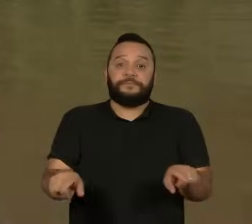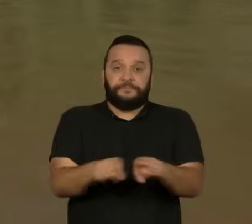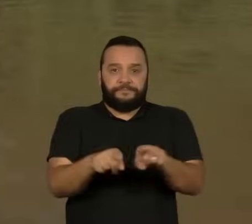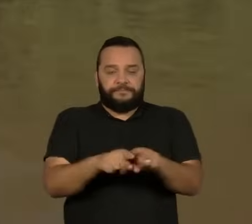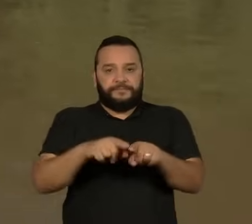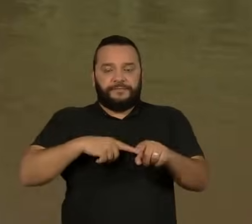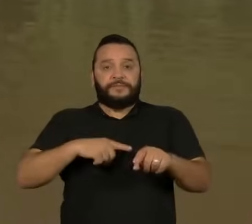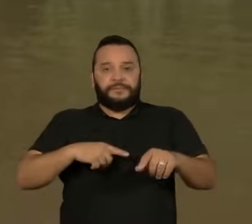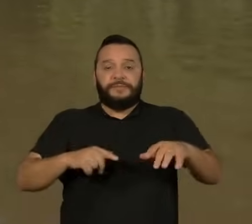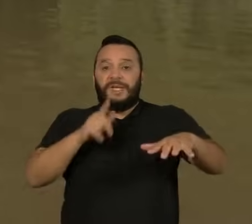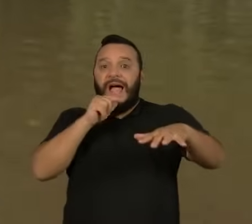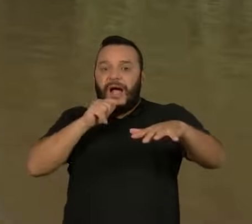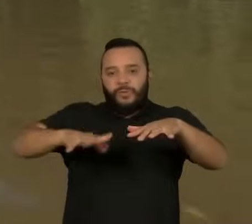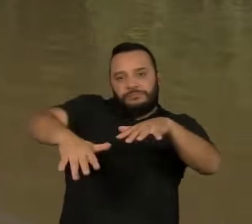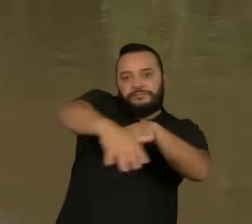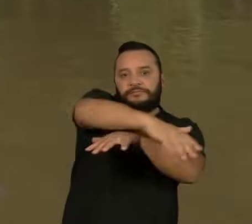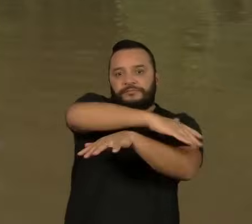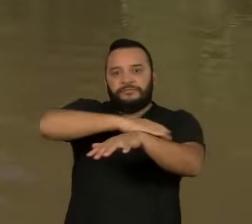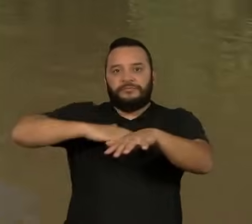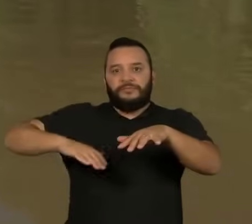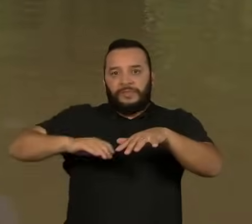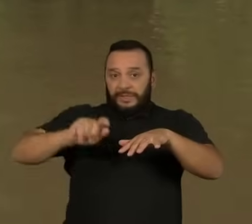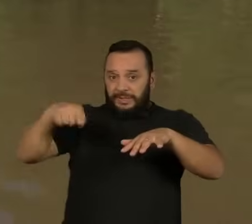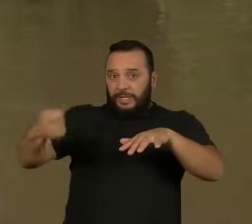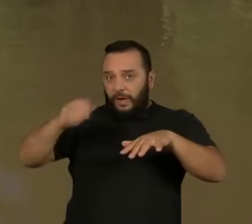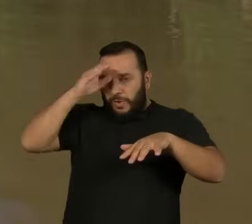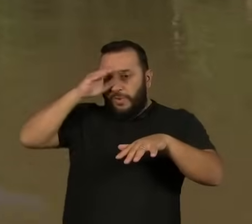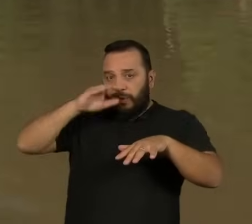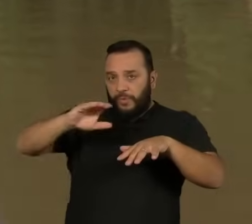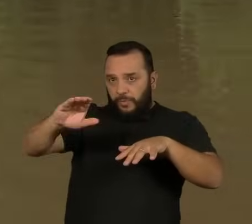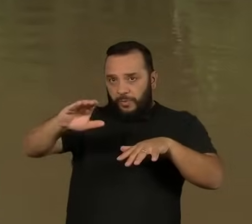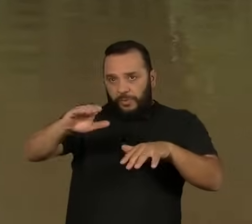Combu, a quarta maior do entorno de Belém. Desde